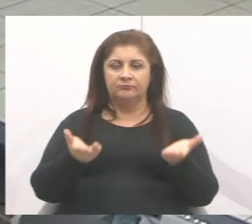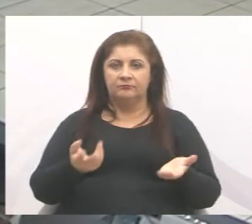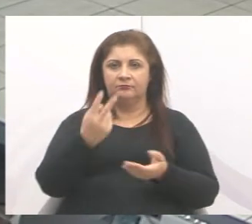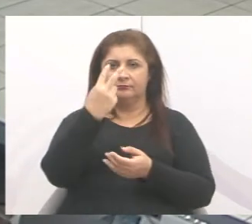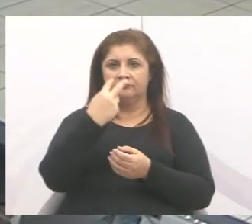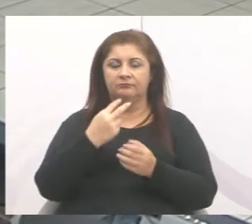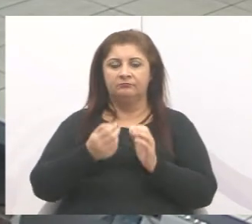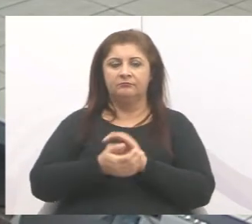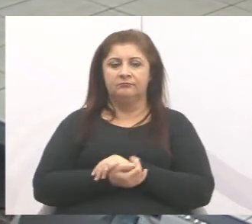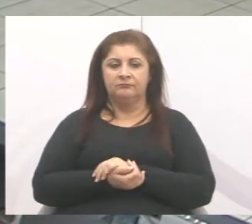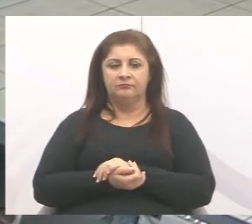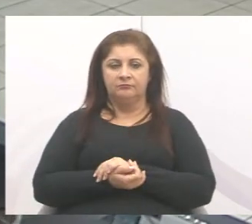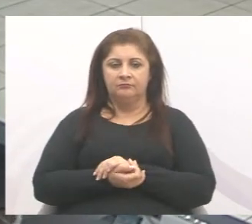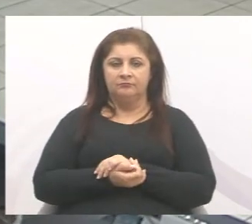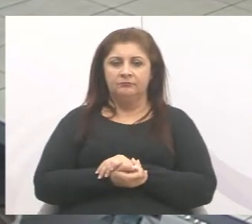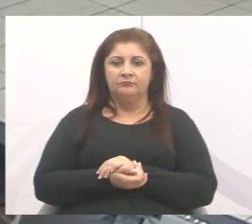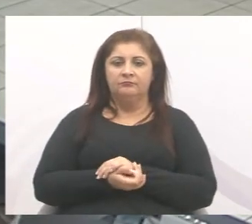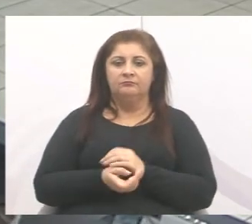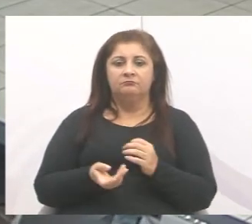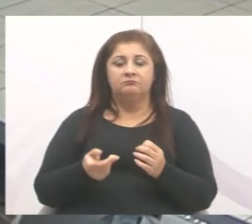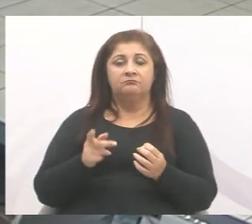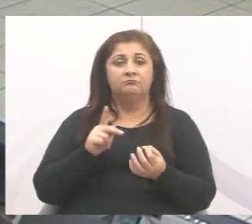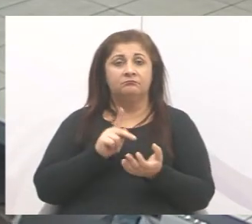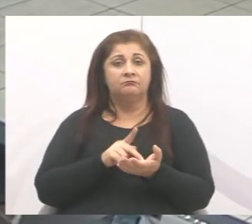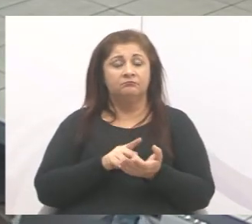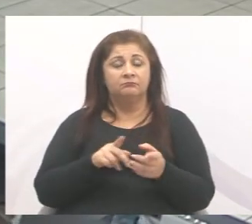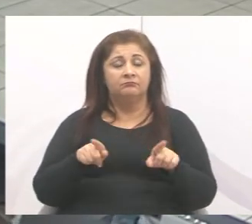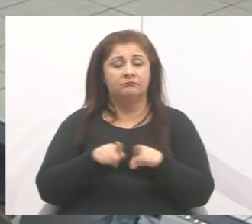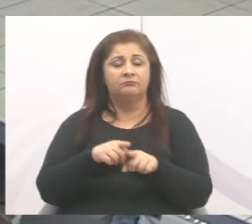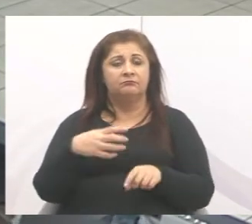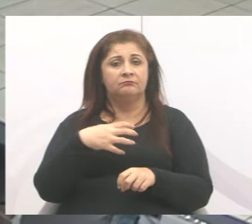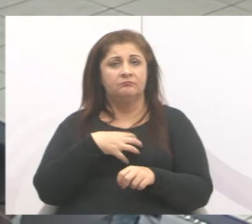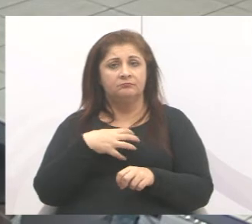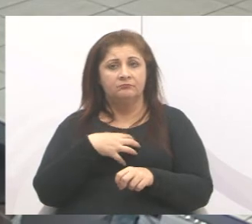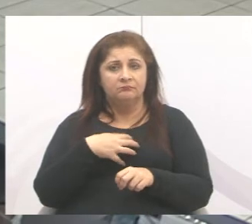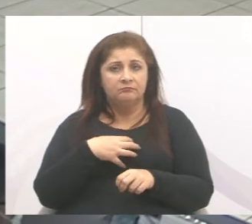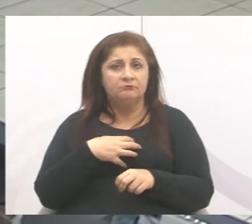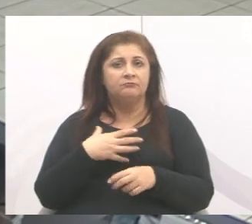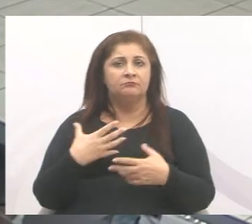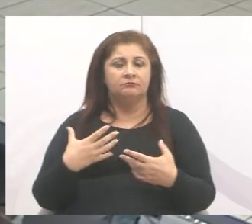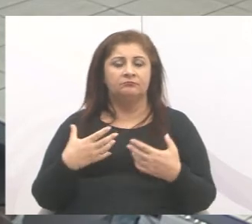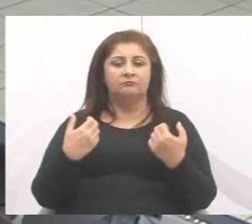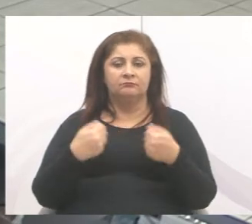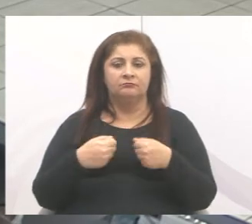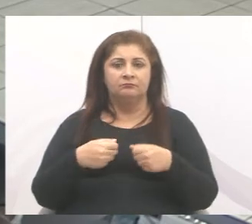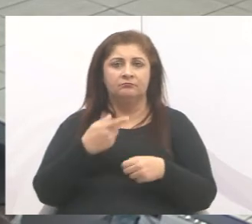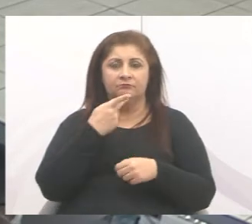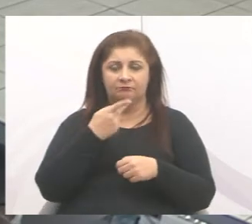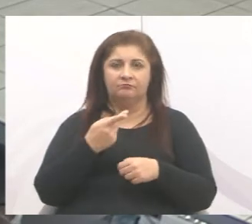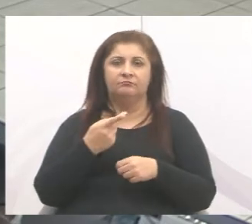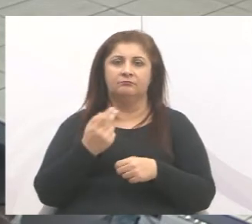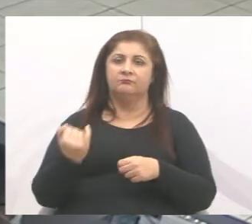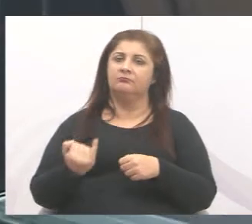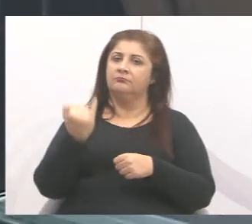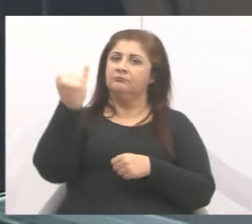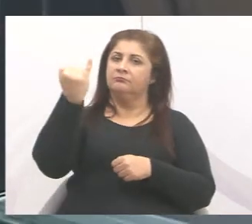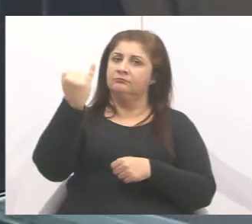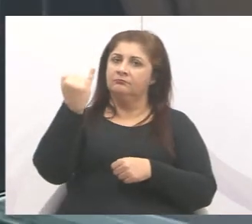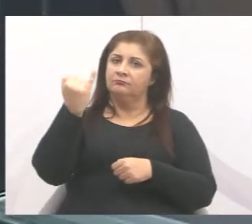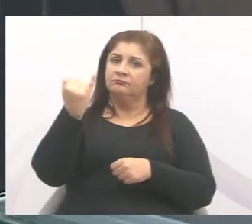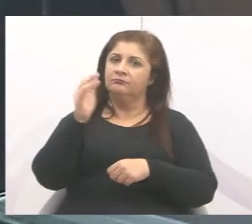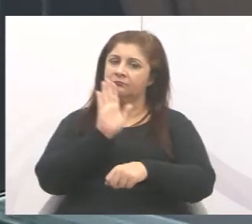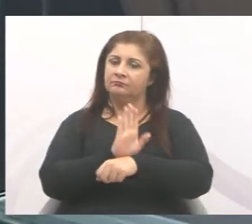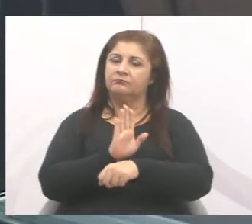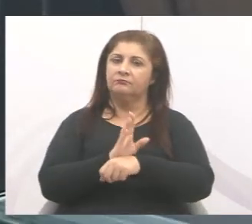Celso, realmente eu também sinto a necessidade de estar colocando a questão da valorização dos professores, a gente sabe que já